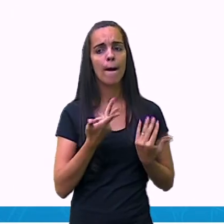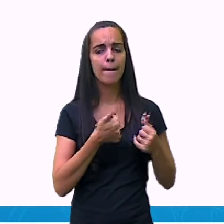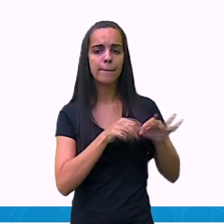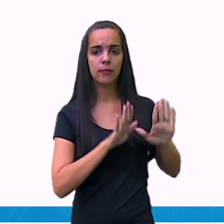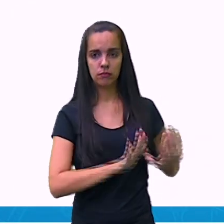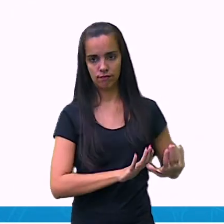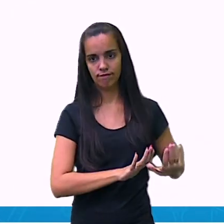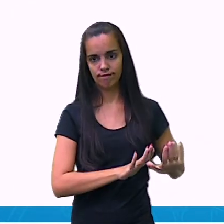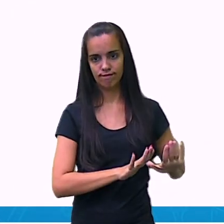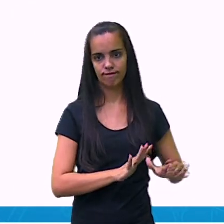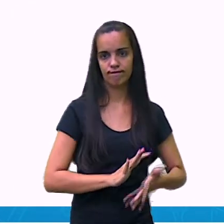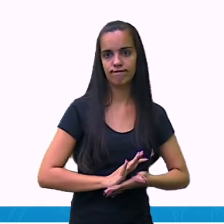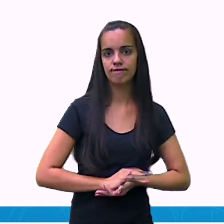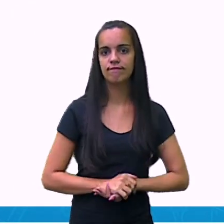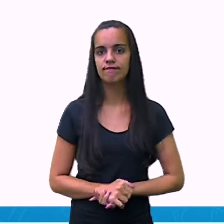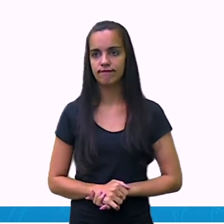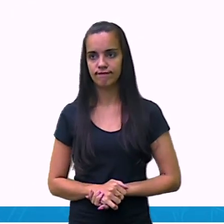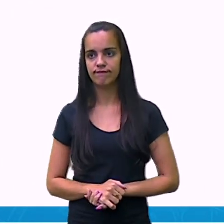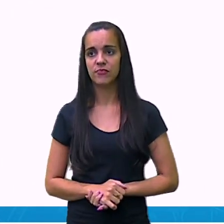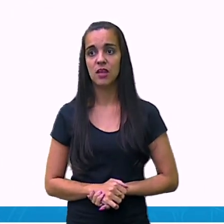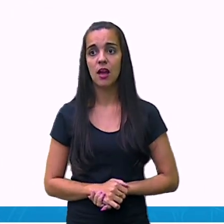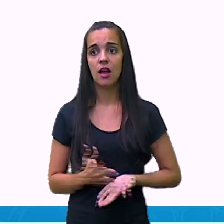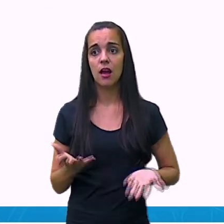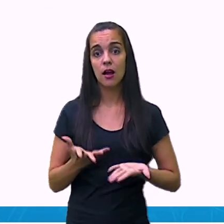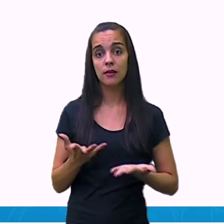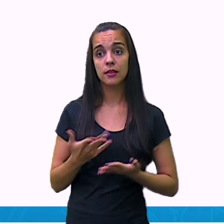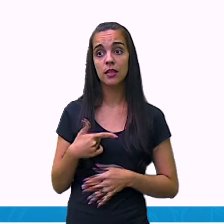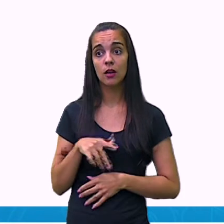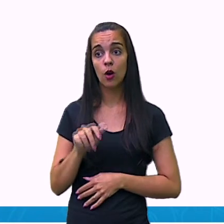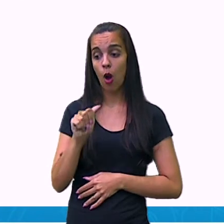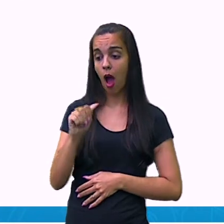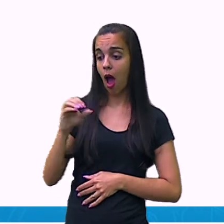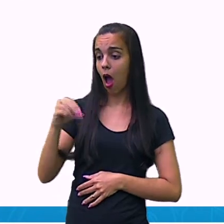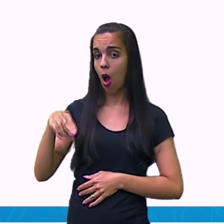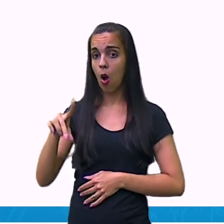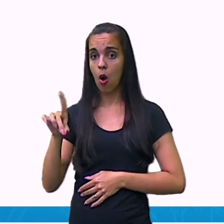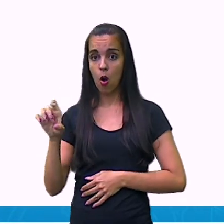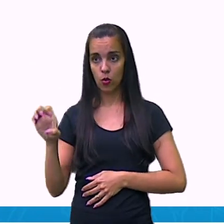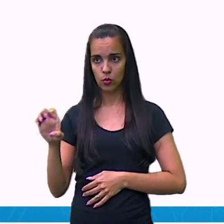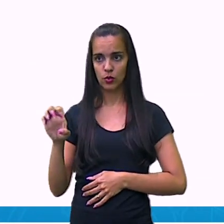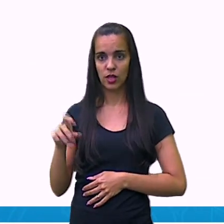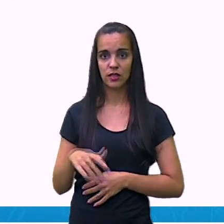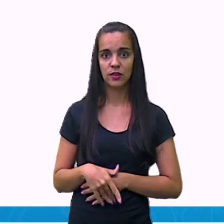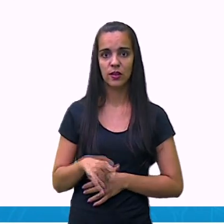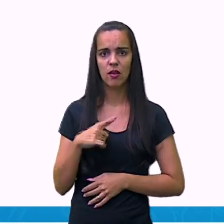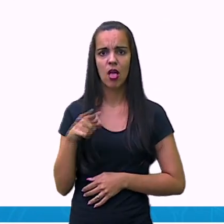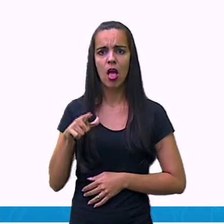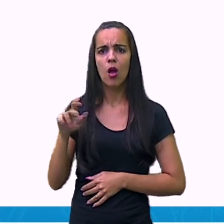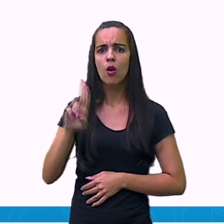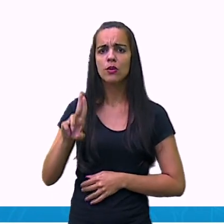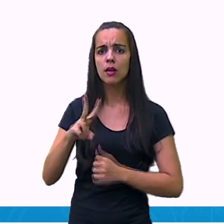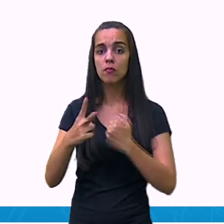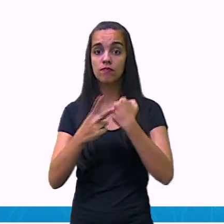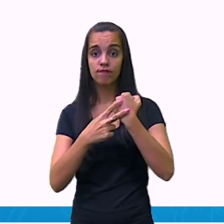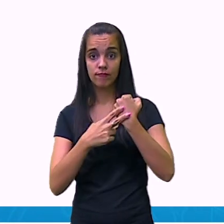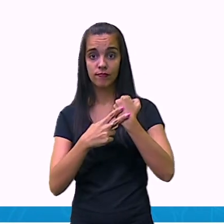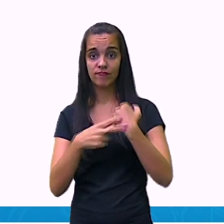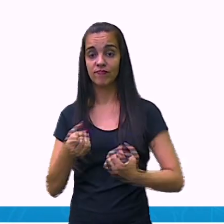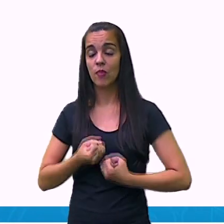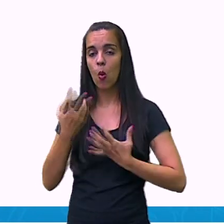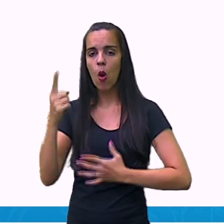ou permanência. E aonde? É usado com verbos